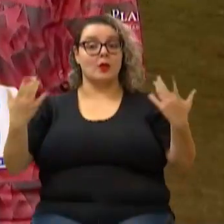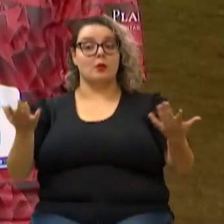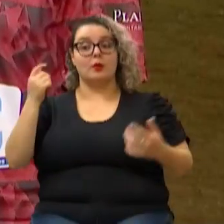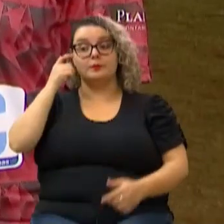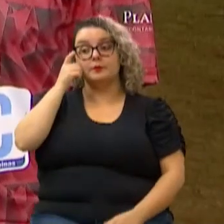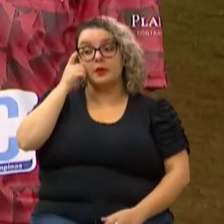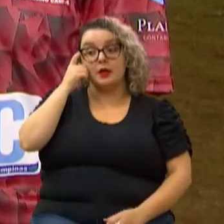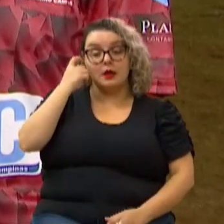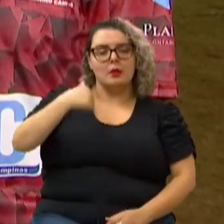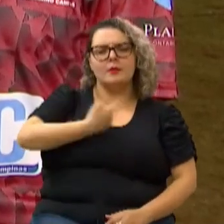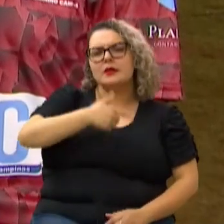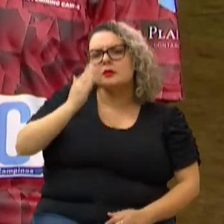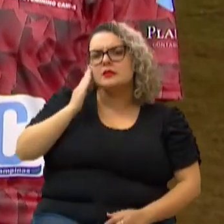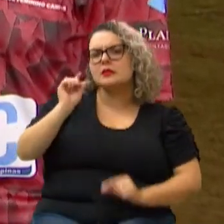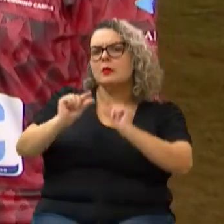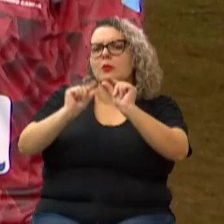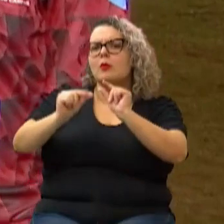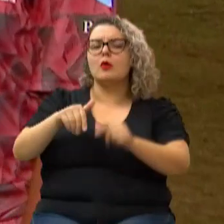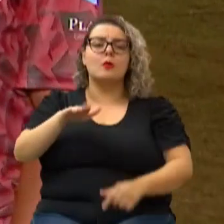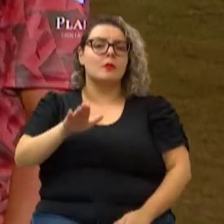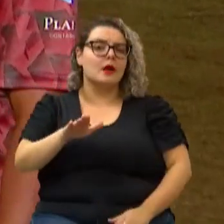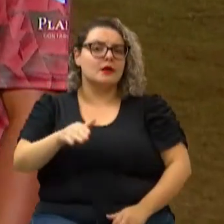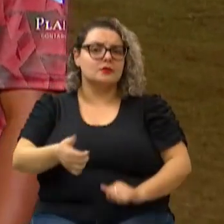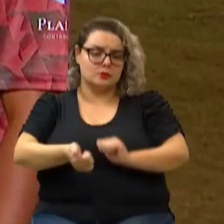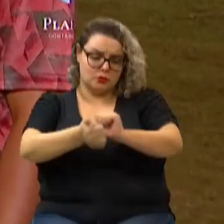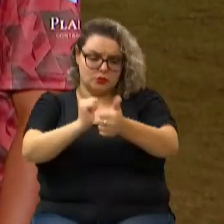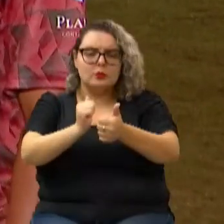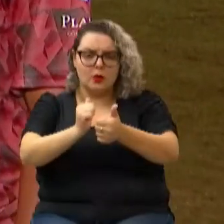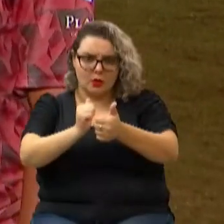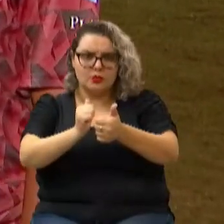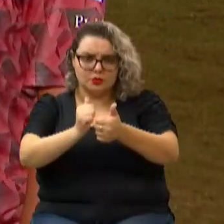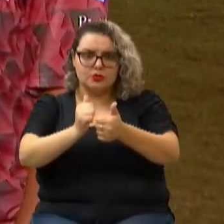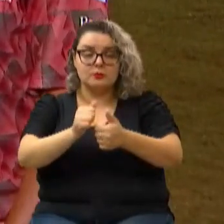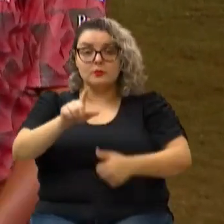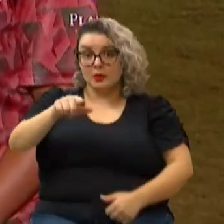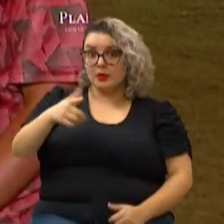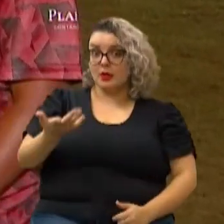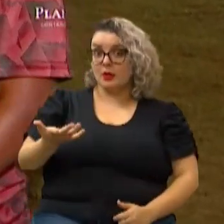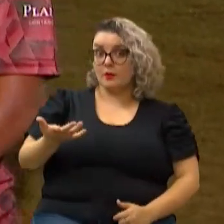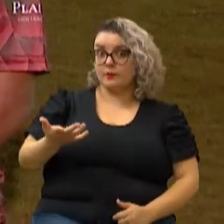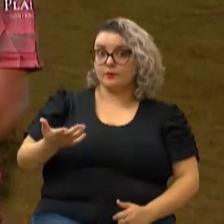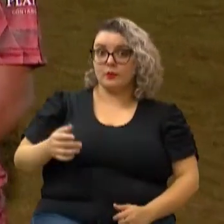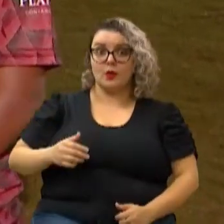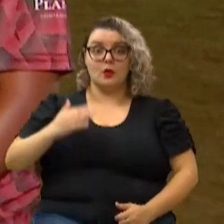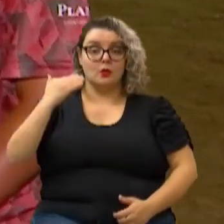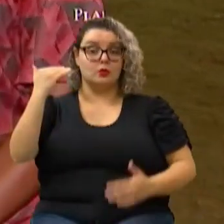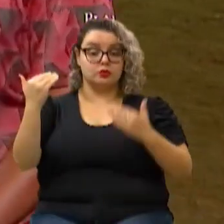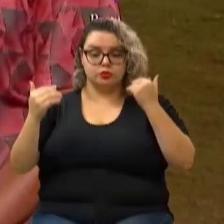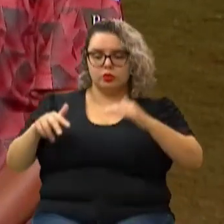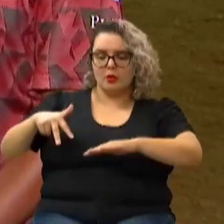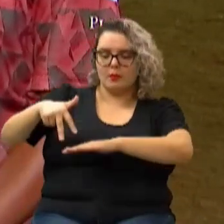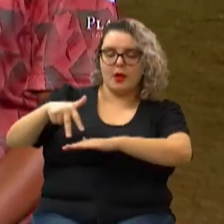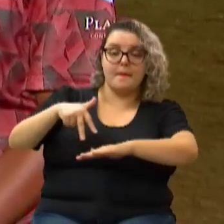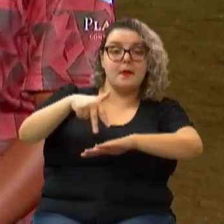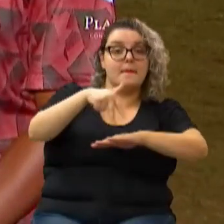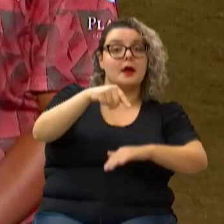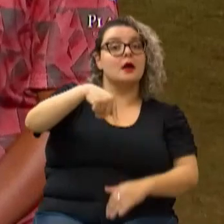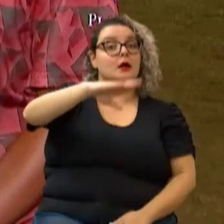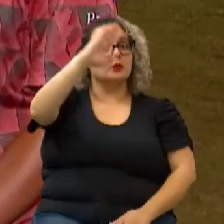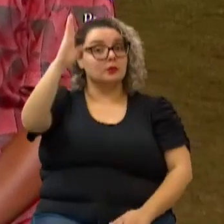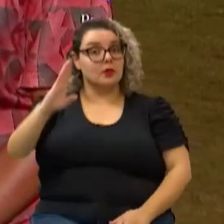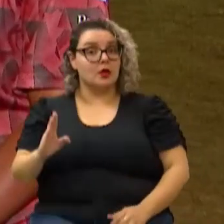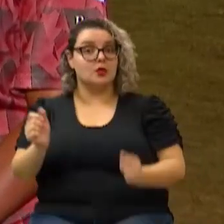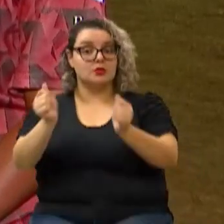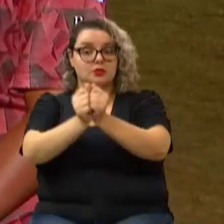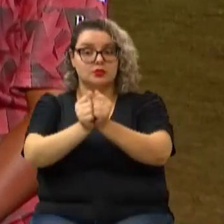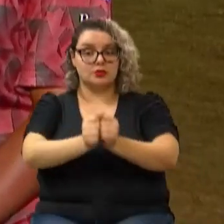Bom, é isso aí, galera. Para a gente entender um pouco mais sobre o esporte que realmente tem ganhando cada vez mais espaço aqui no